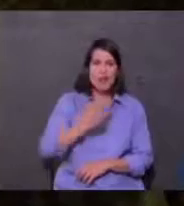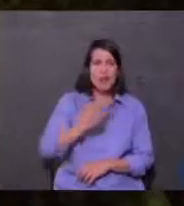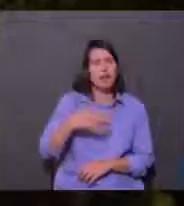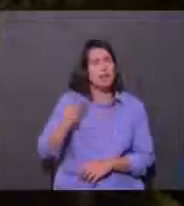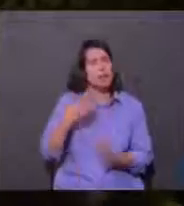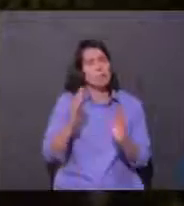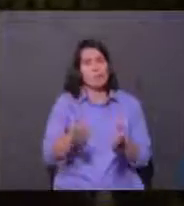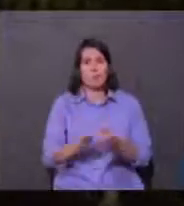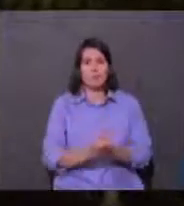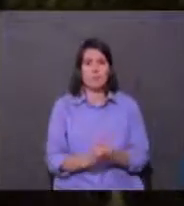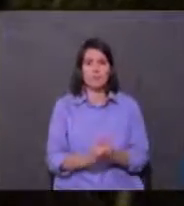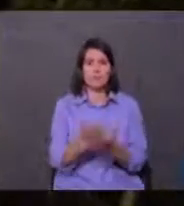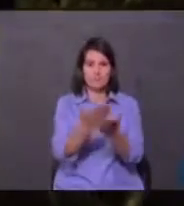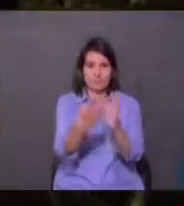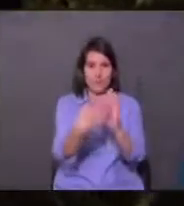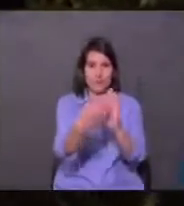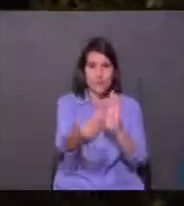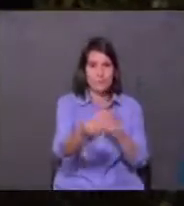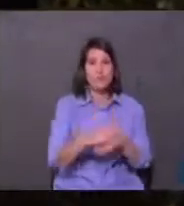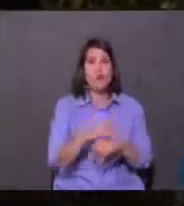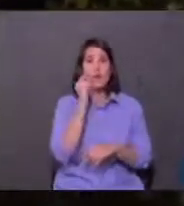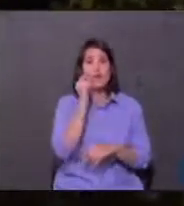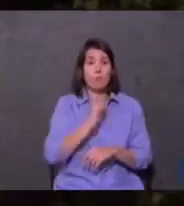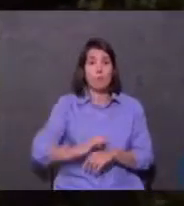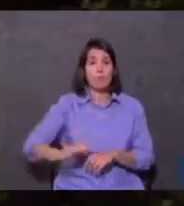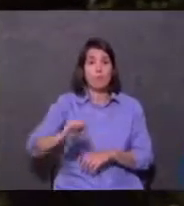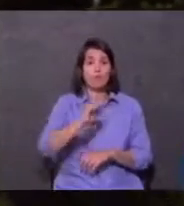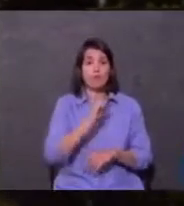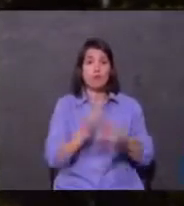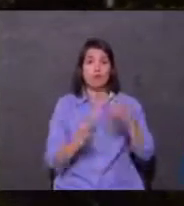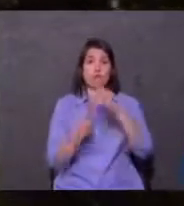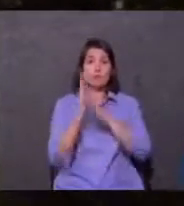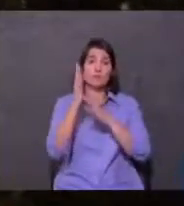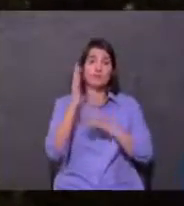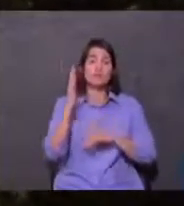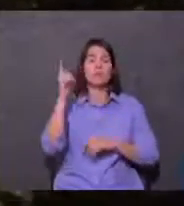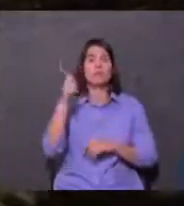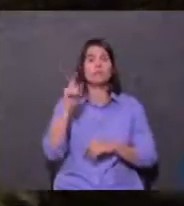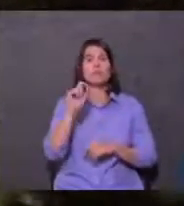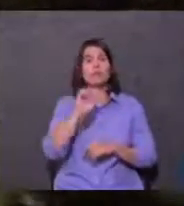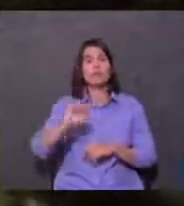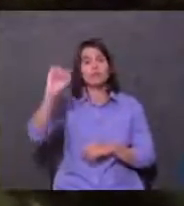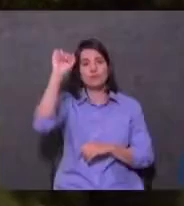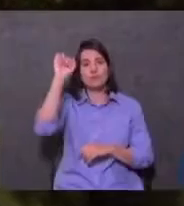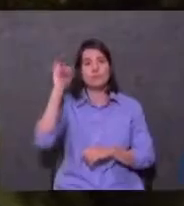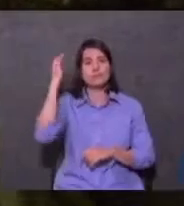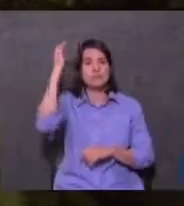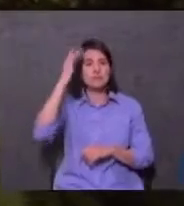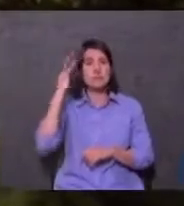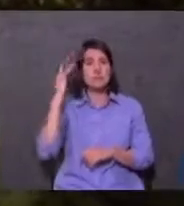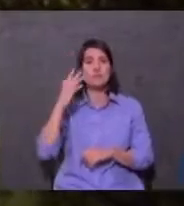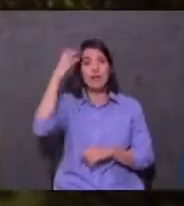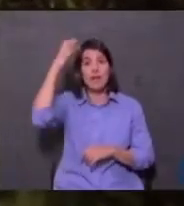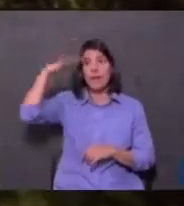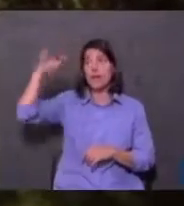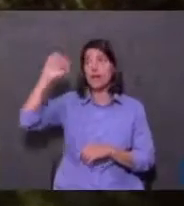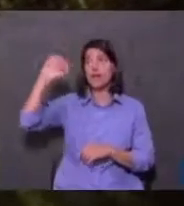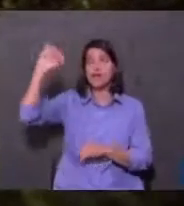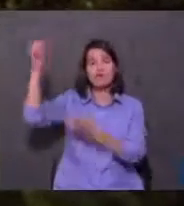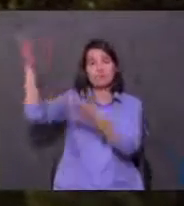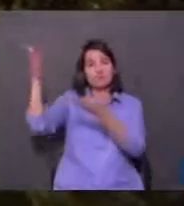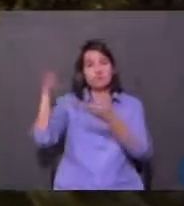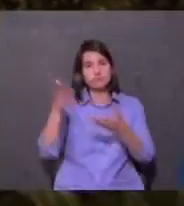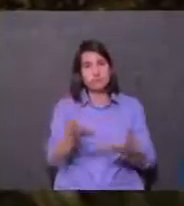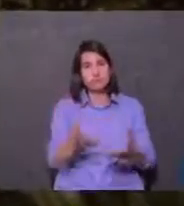Pai nosso, que estais nos céus, santificado seja o vosso nome. Venha a nós o vosso reino.